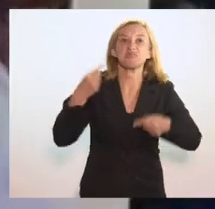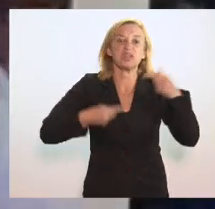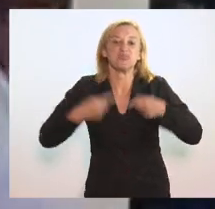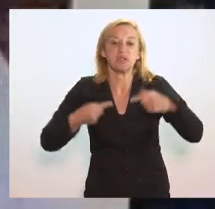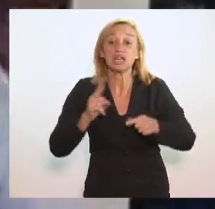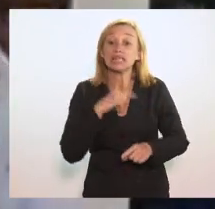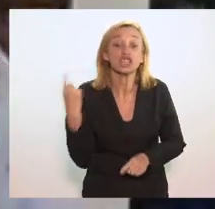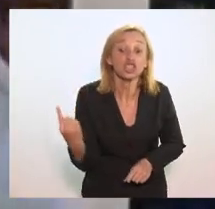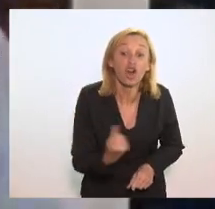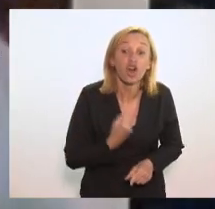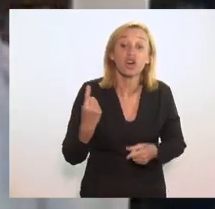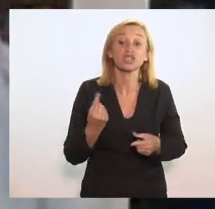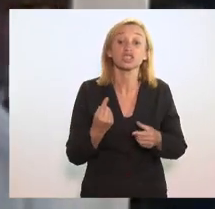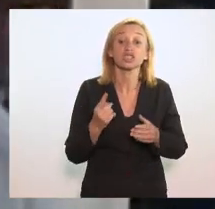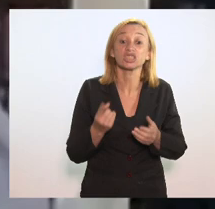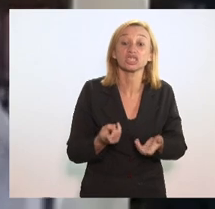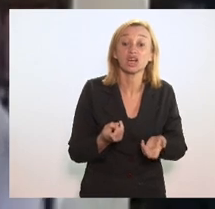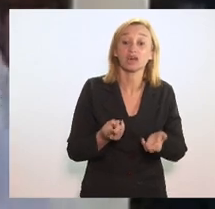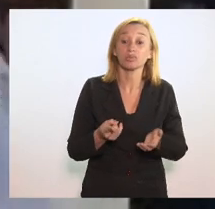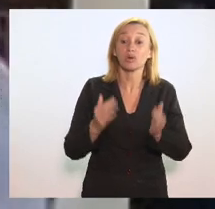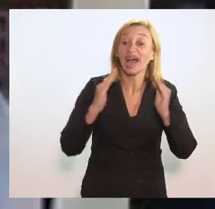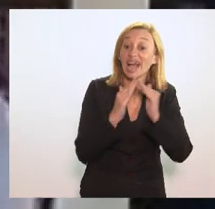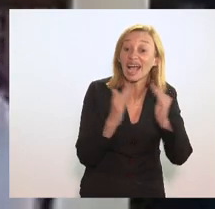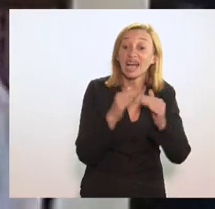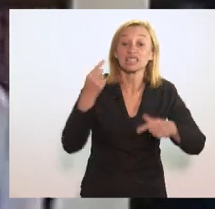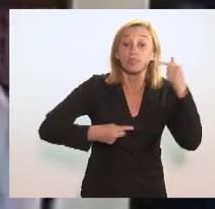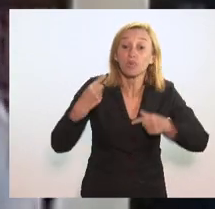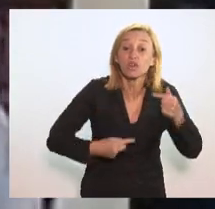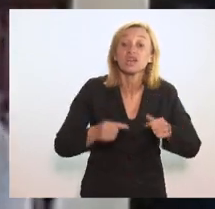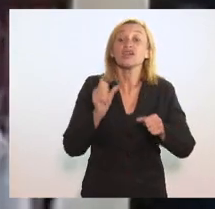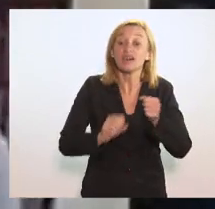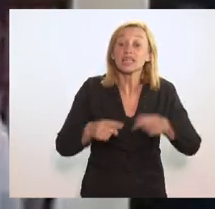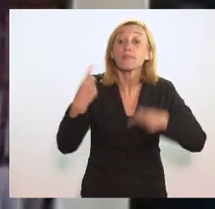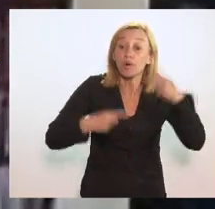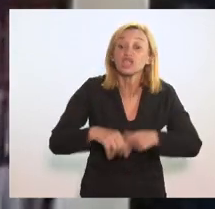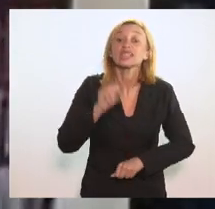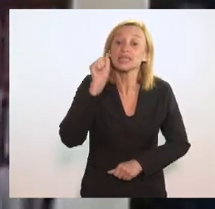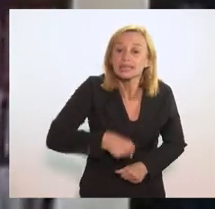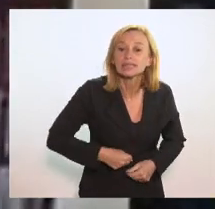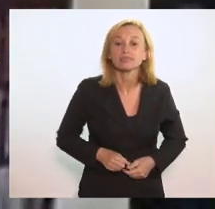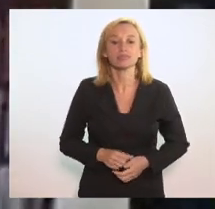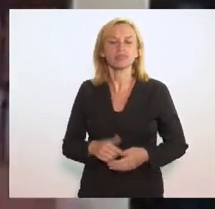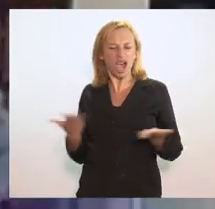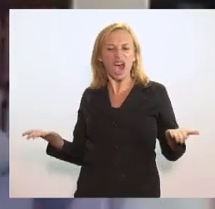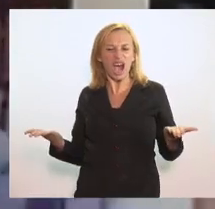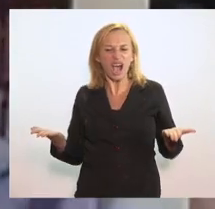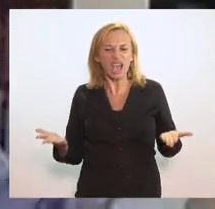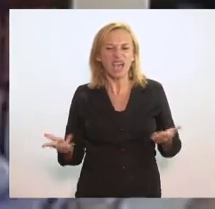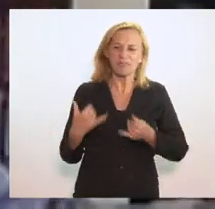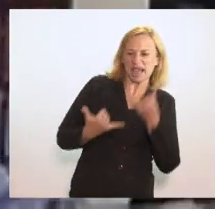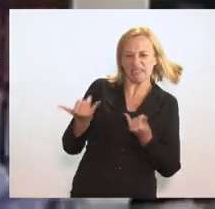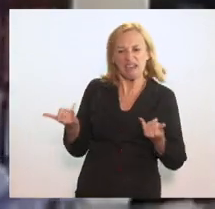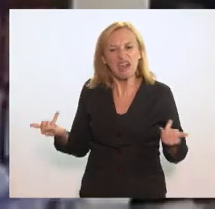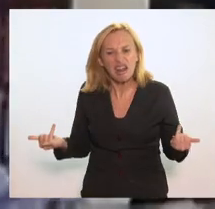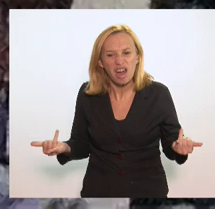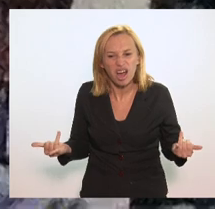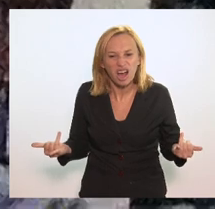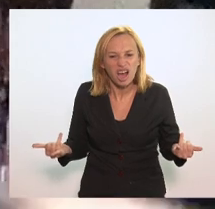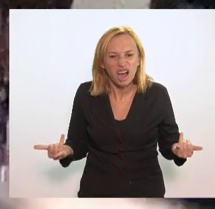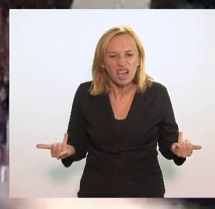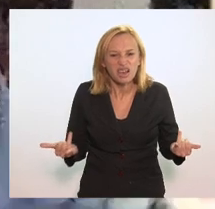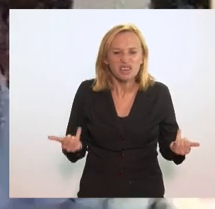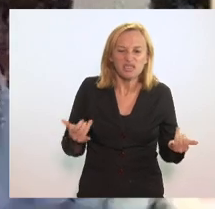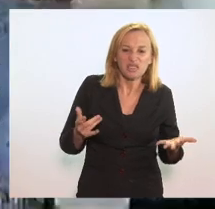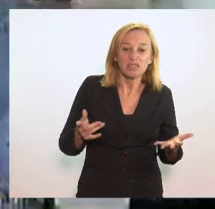Nós estamos numa casa política e temos que fazer política. Ora, é brincadeira. E tem uma coisa,